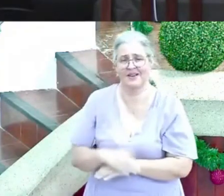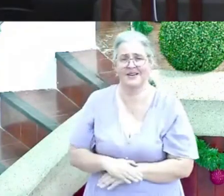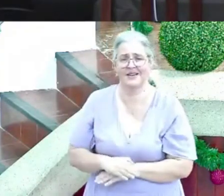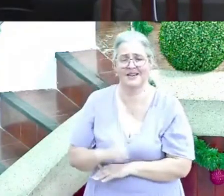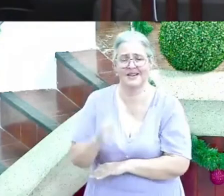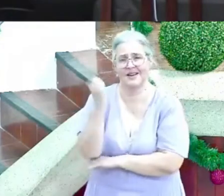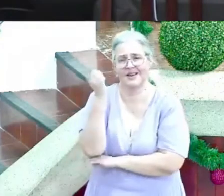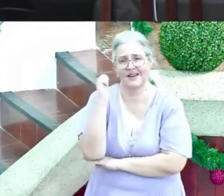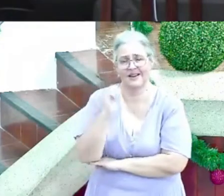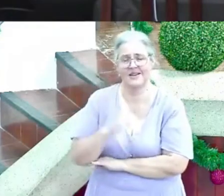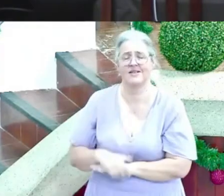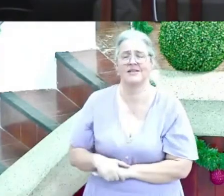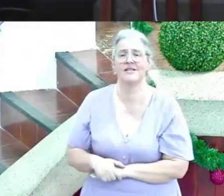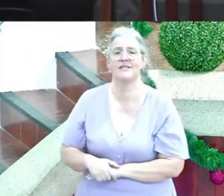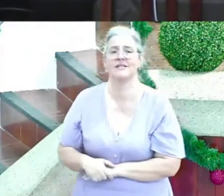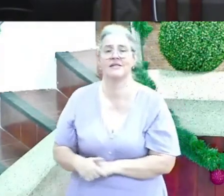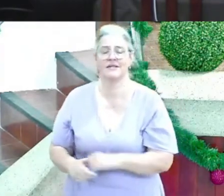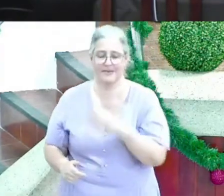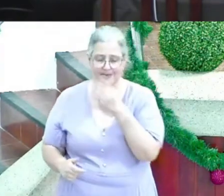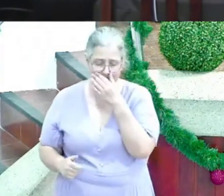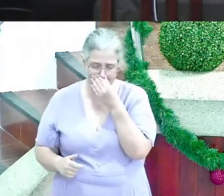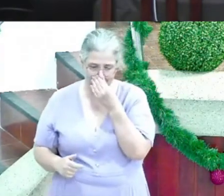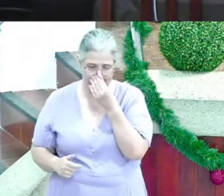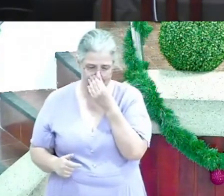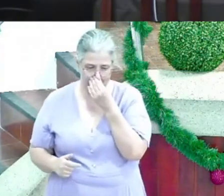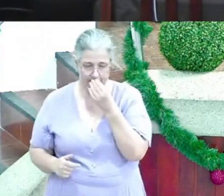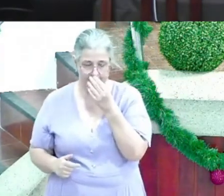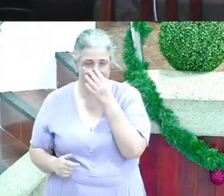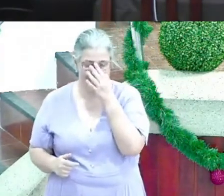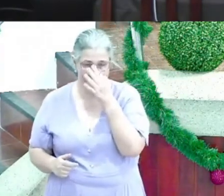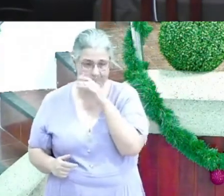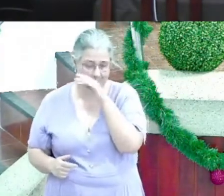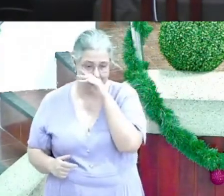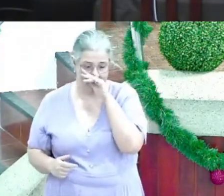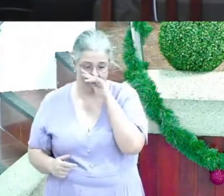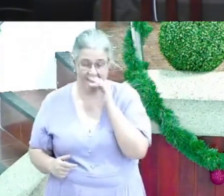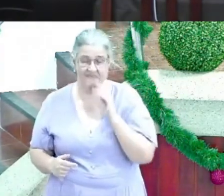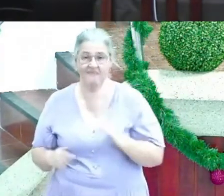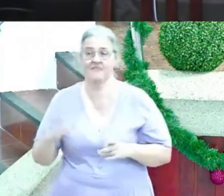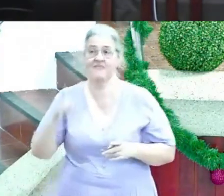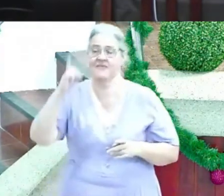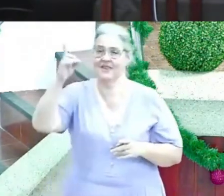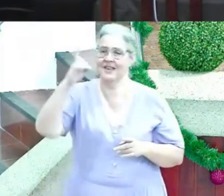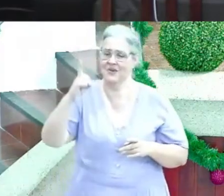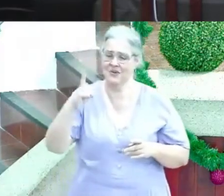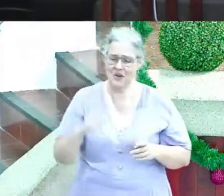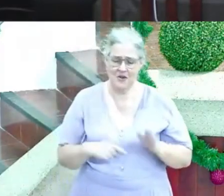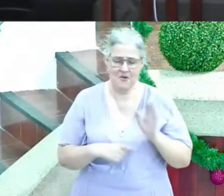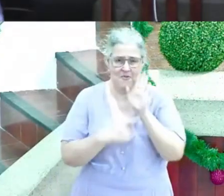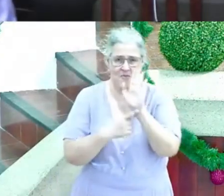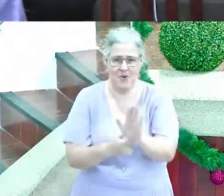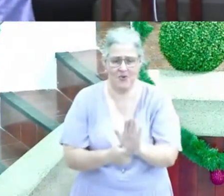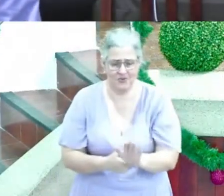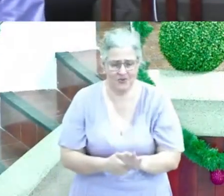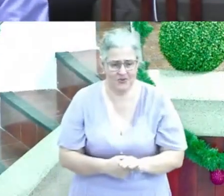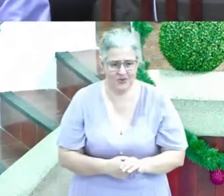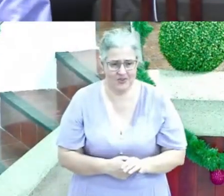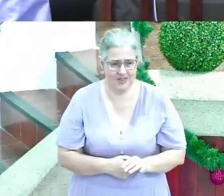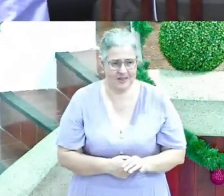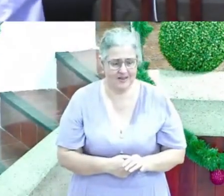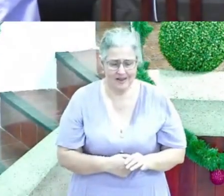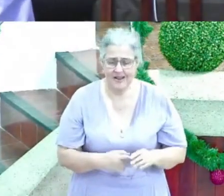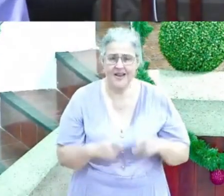deste grande plano. Deus monta ou planta aquele jardim e chama os nossos primeiros